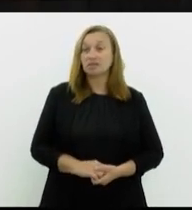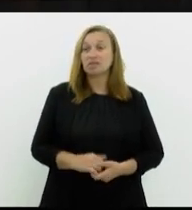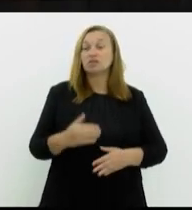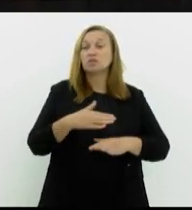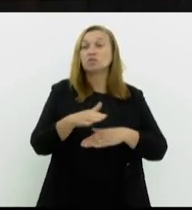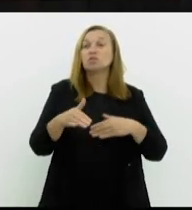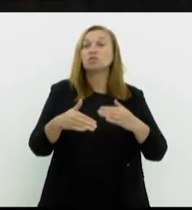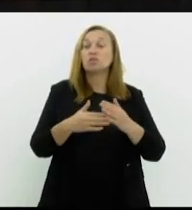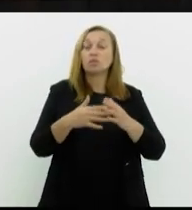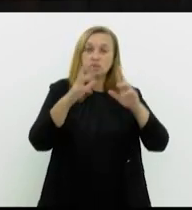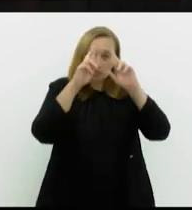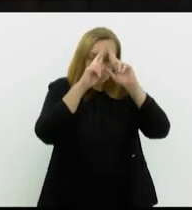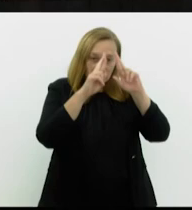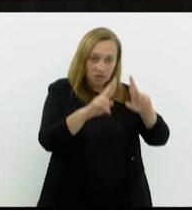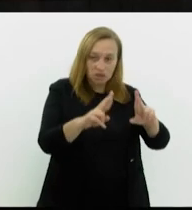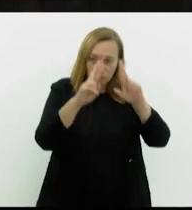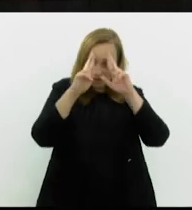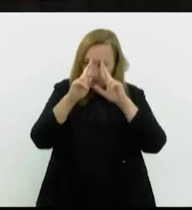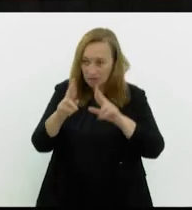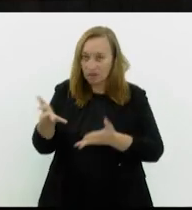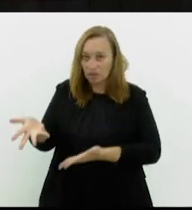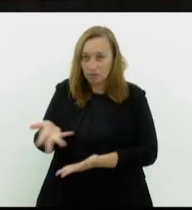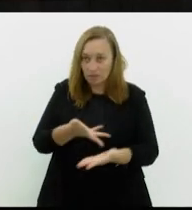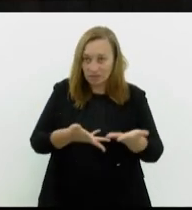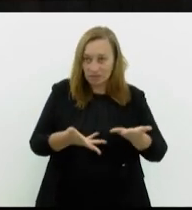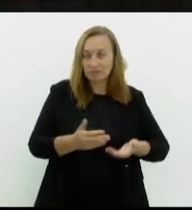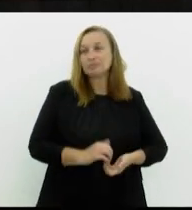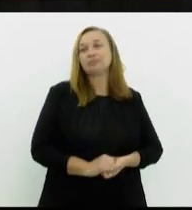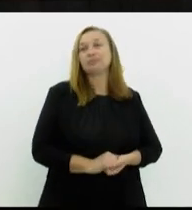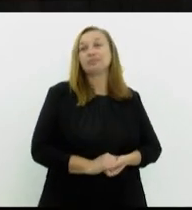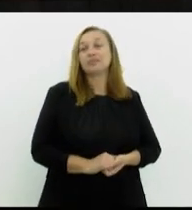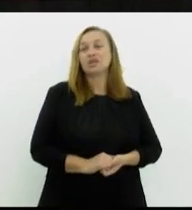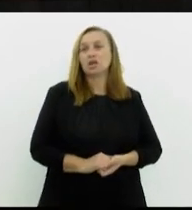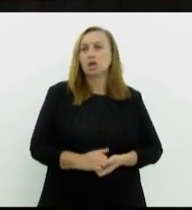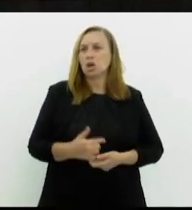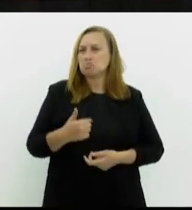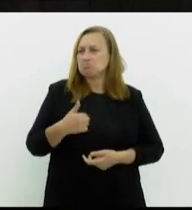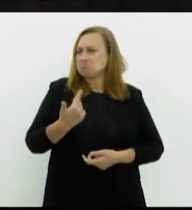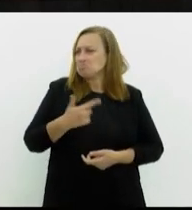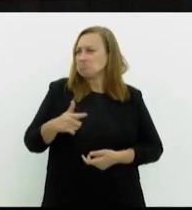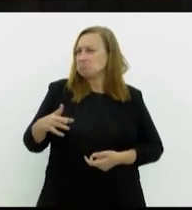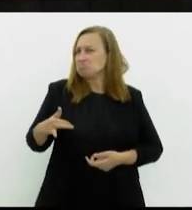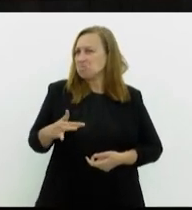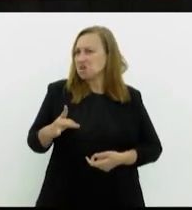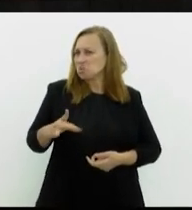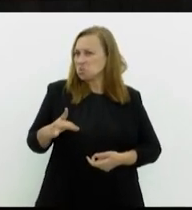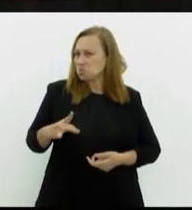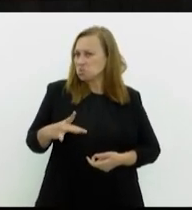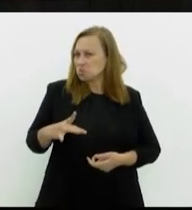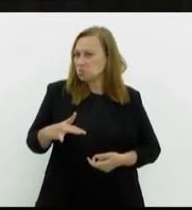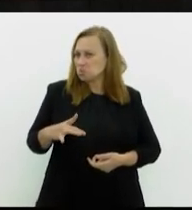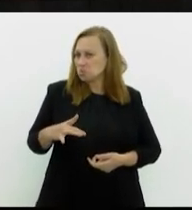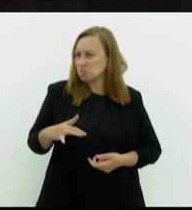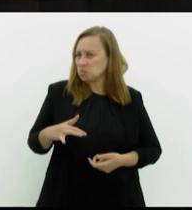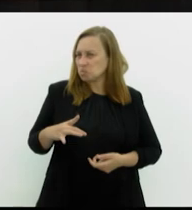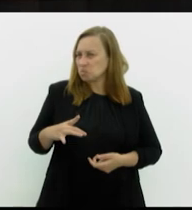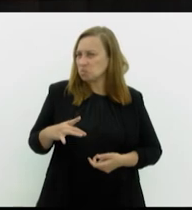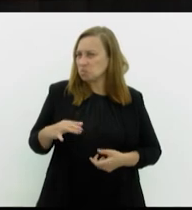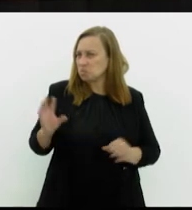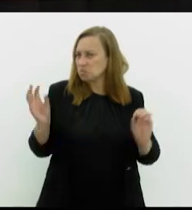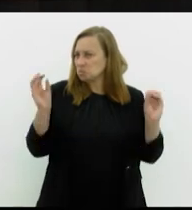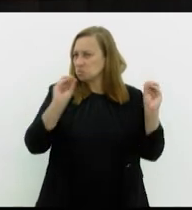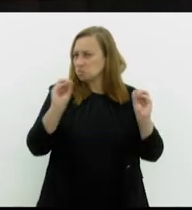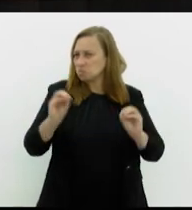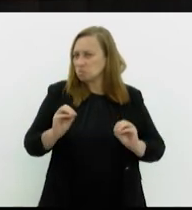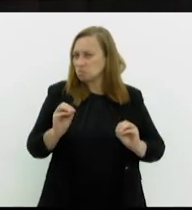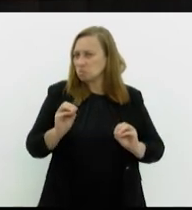todos devem se respeitar e que eu não tenho medo de absolutamente